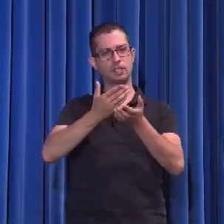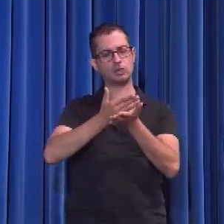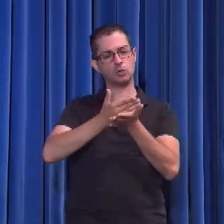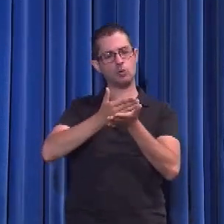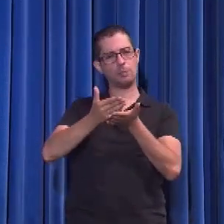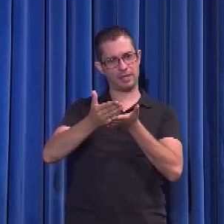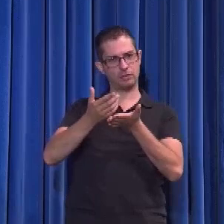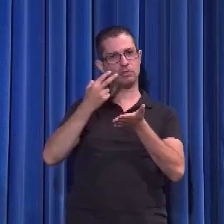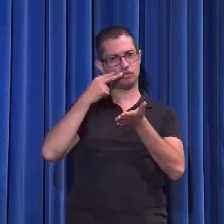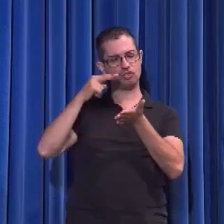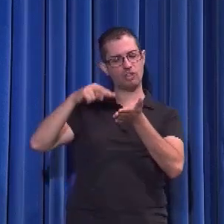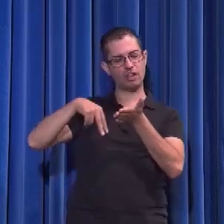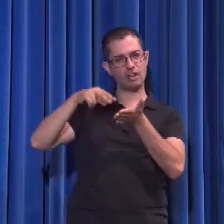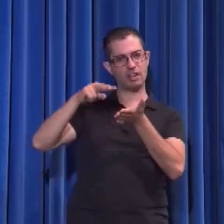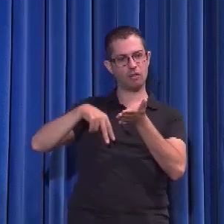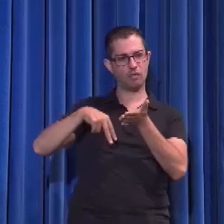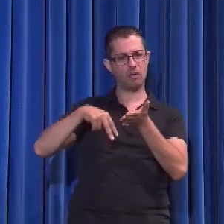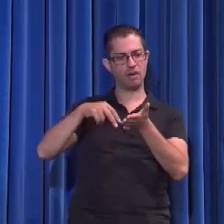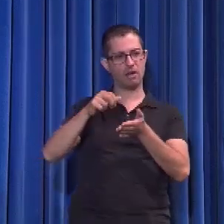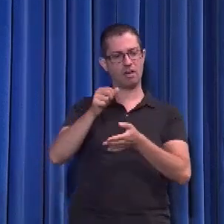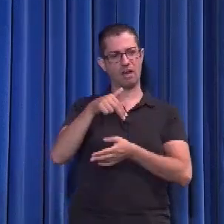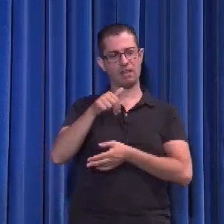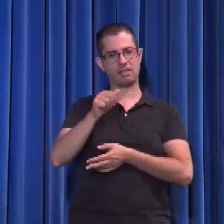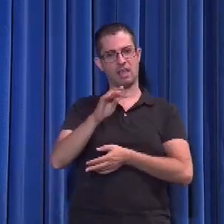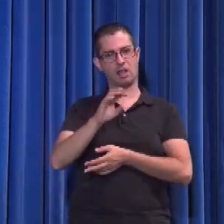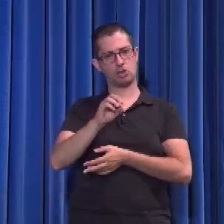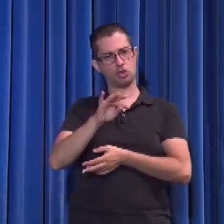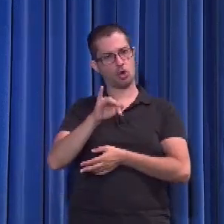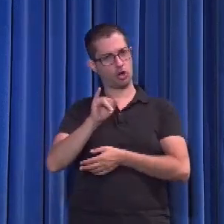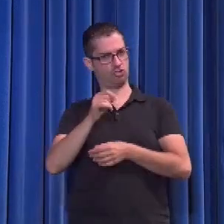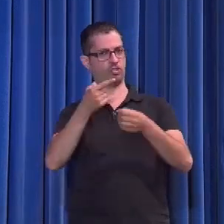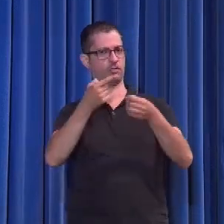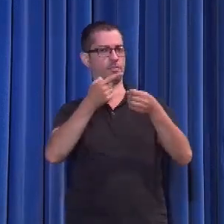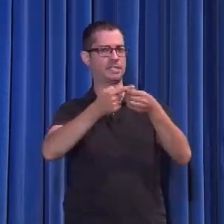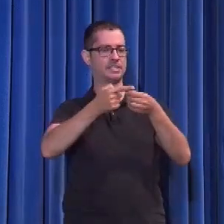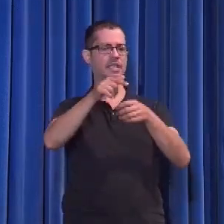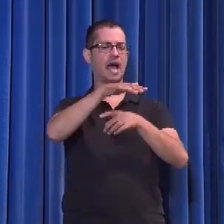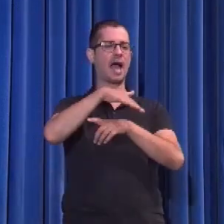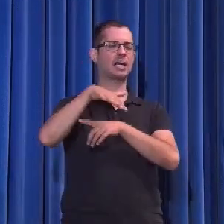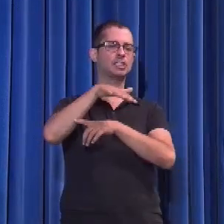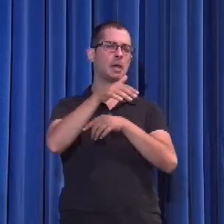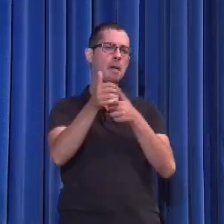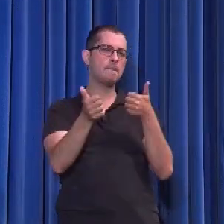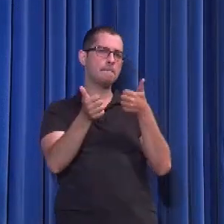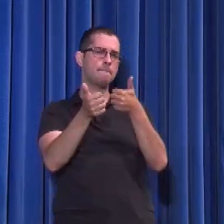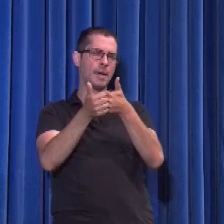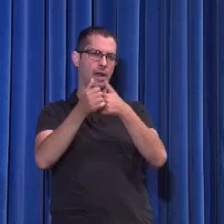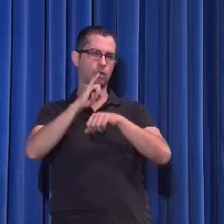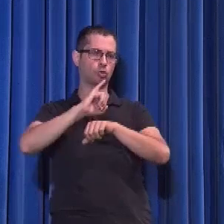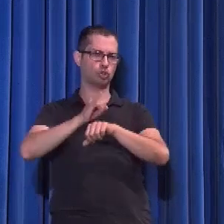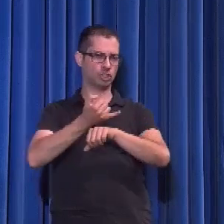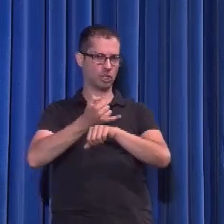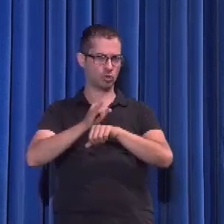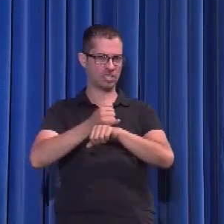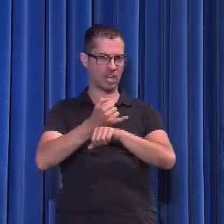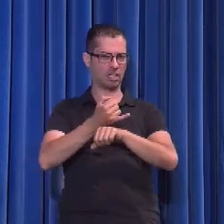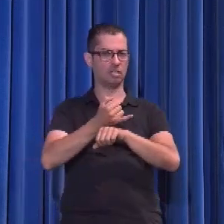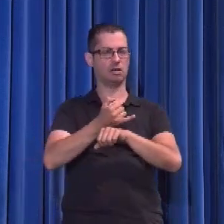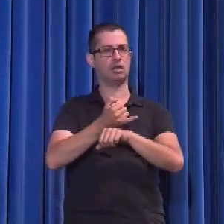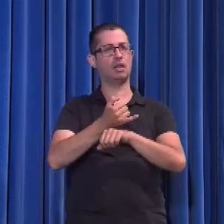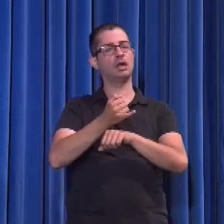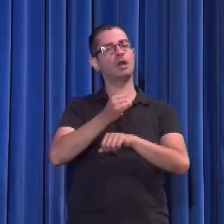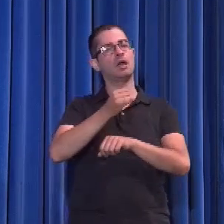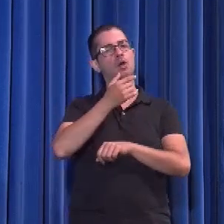lemos isso. Anatote era uma cidade do território de Benjamim, poucos quilômetros de Jerusalém. E Jeremias conhecia